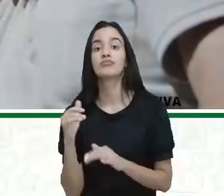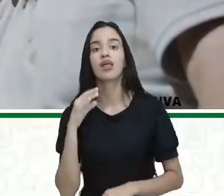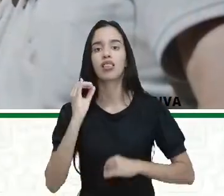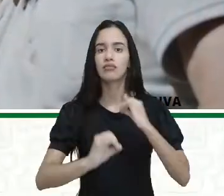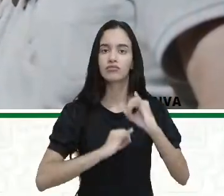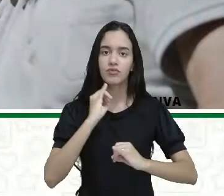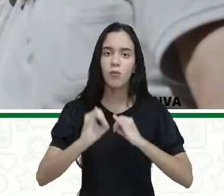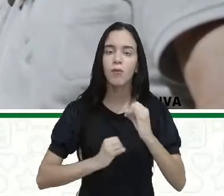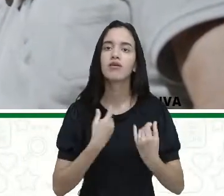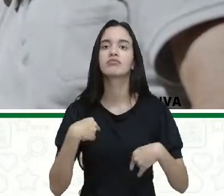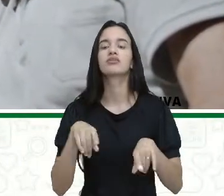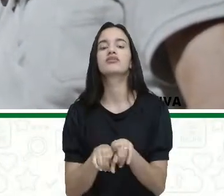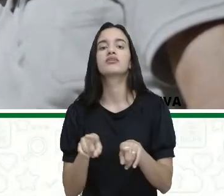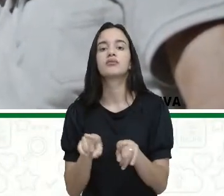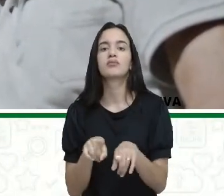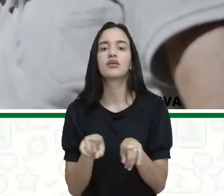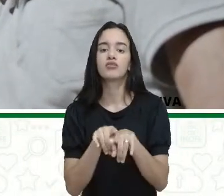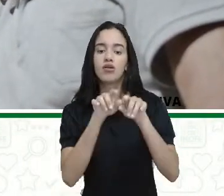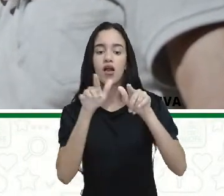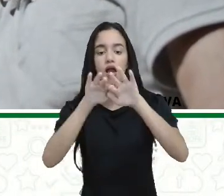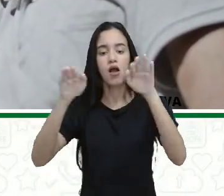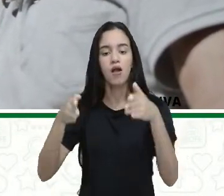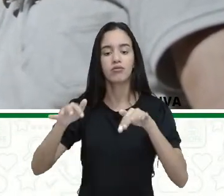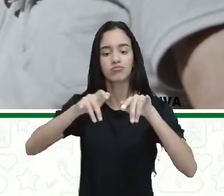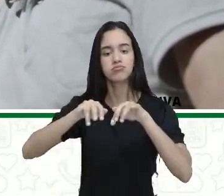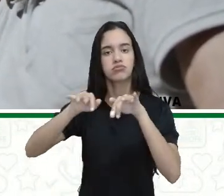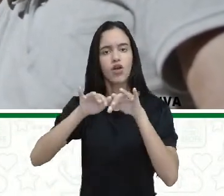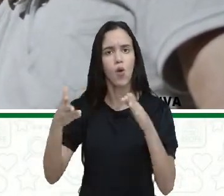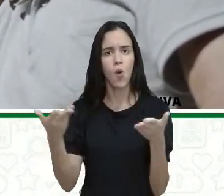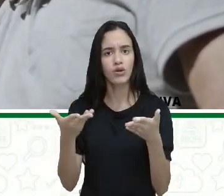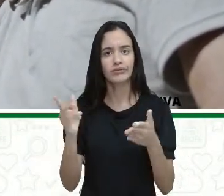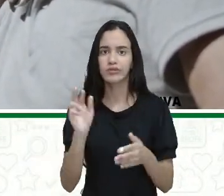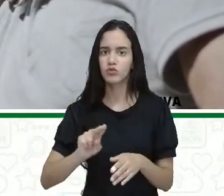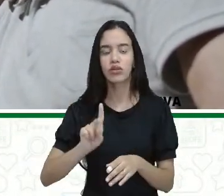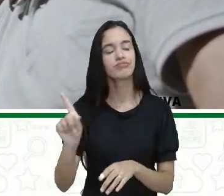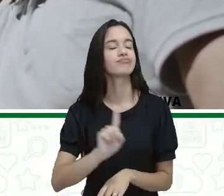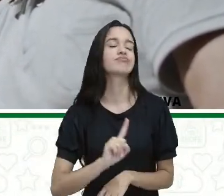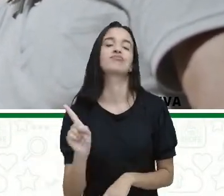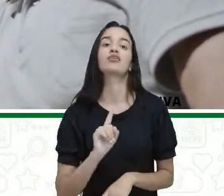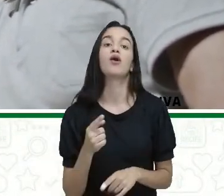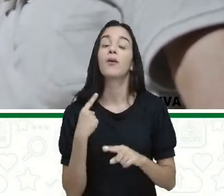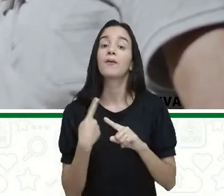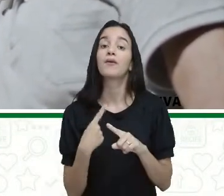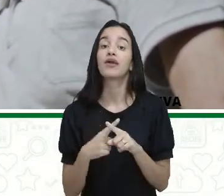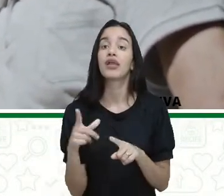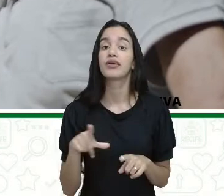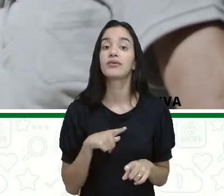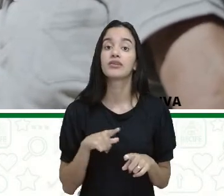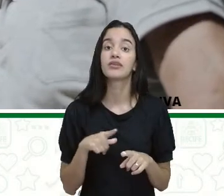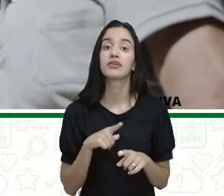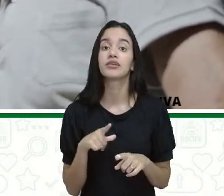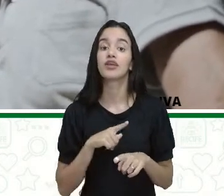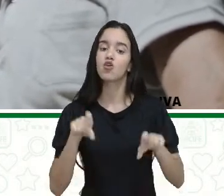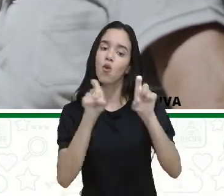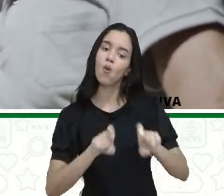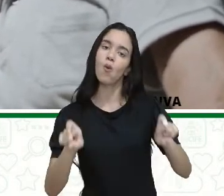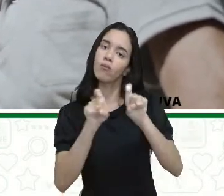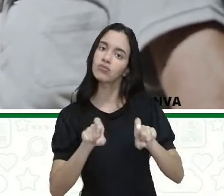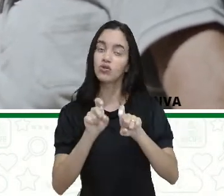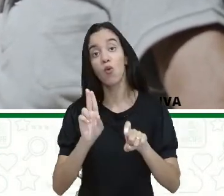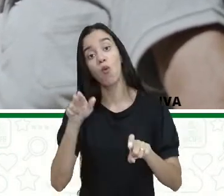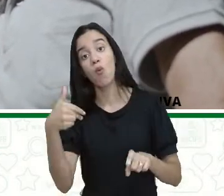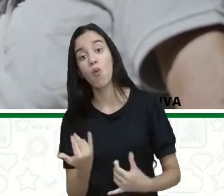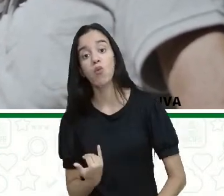informática. A máquina de datilografia hoje em dia não é mais utilizada. Por quê? Porque eu tenho o computador, porque eu tenho o